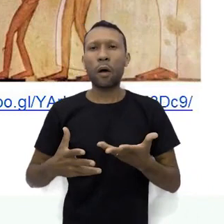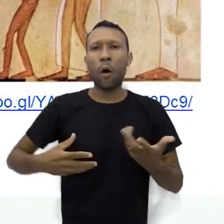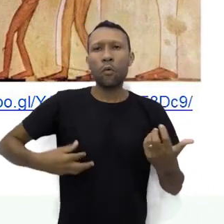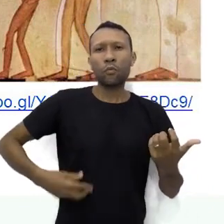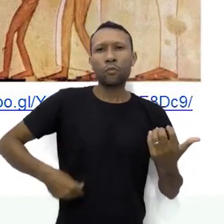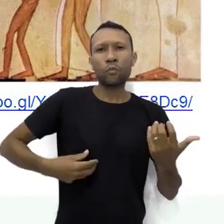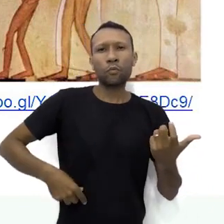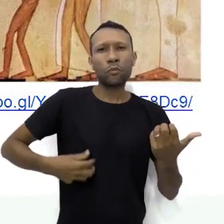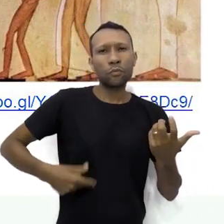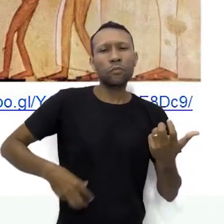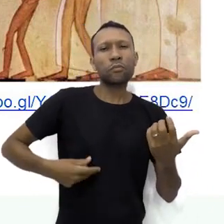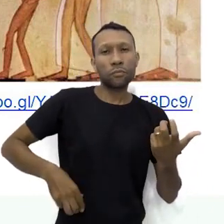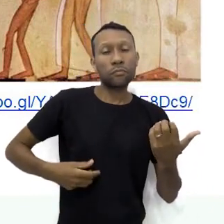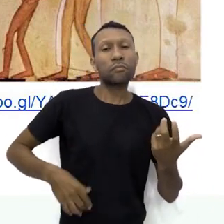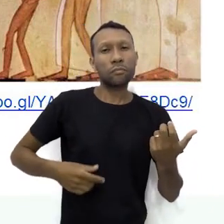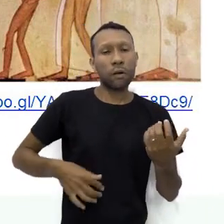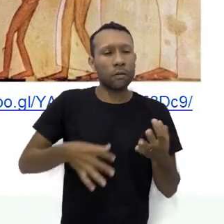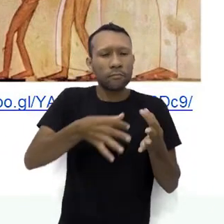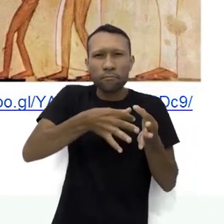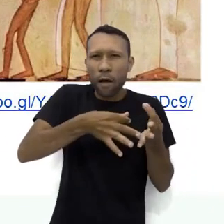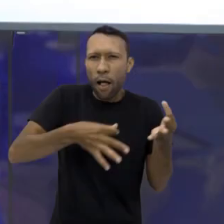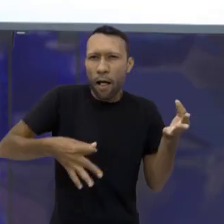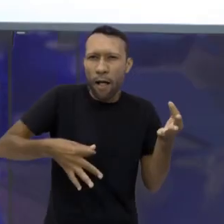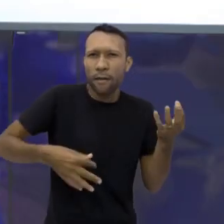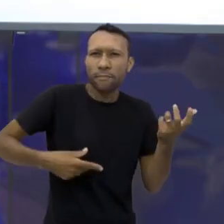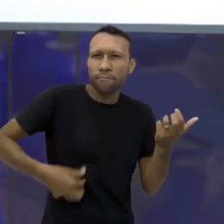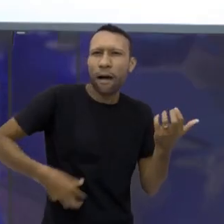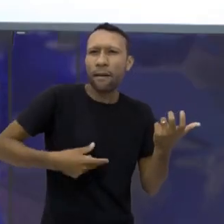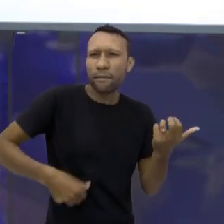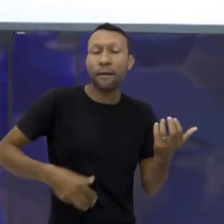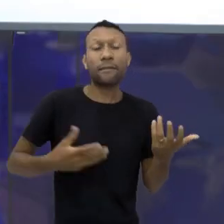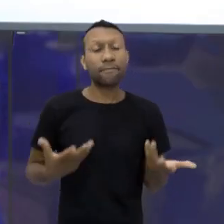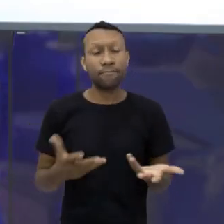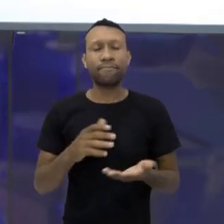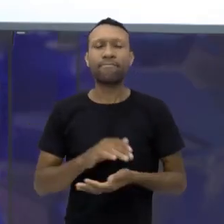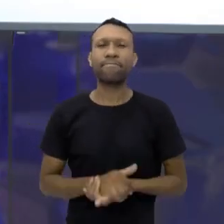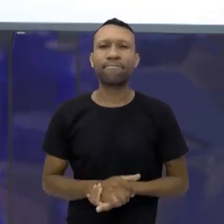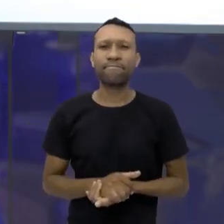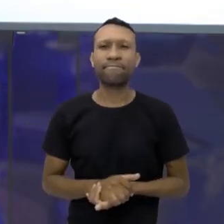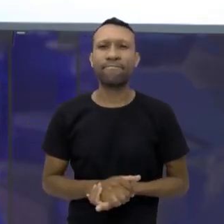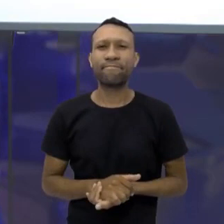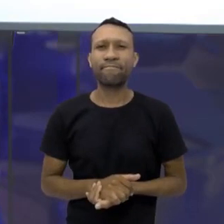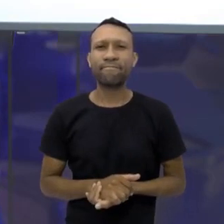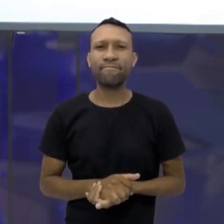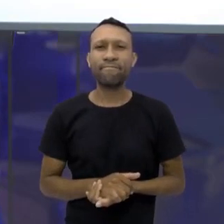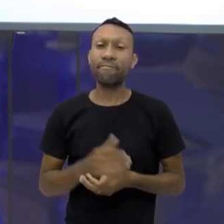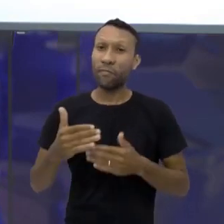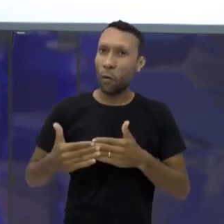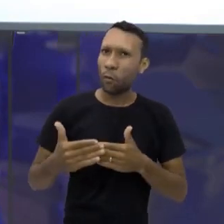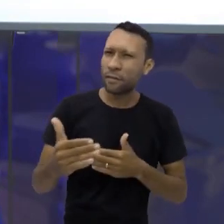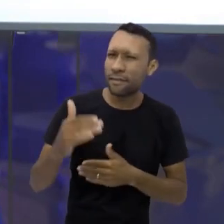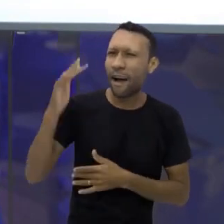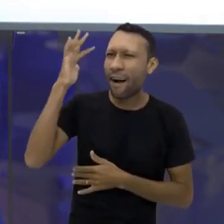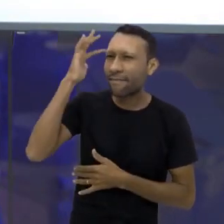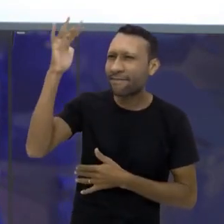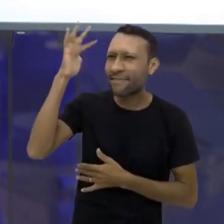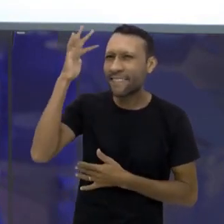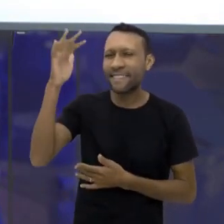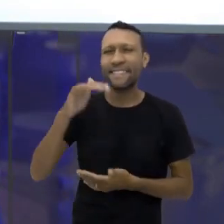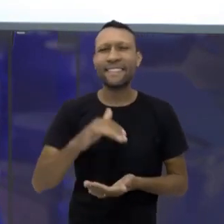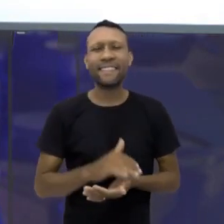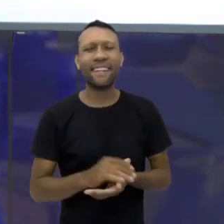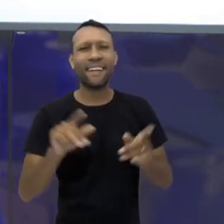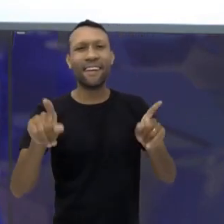é um instrumento de cordas derivado da lira. Então vamos lá, vamos continuar viajando.